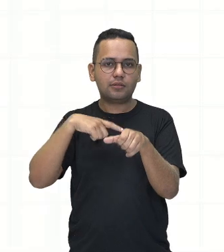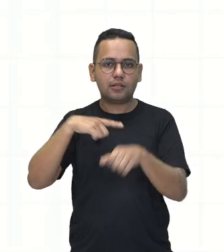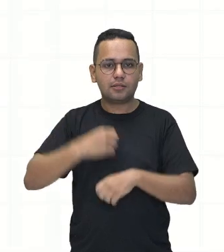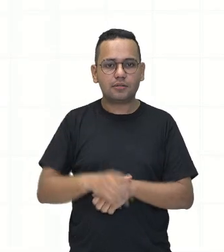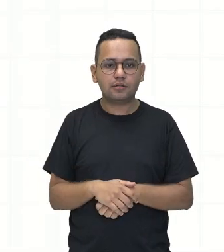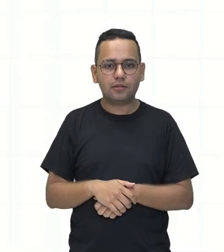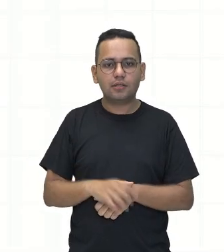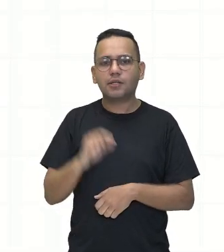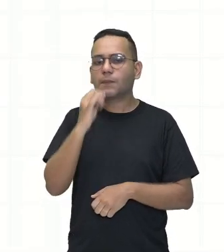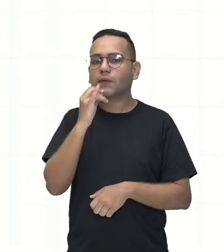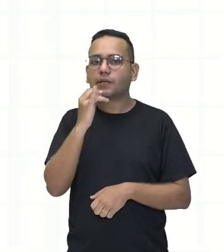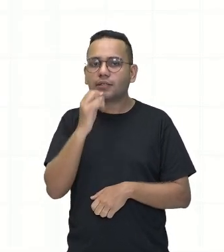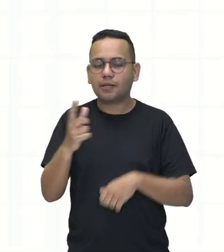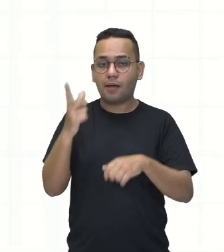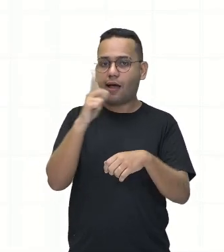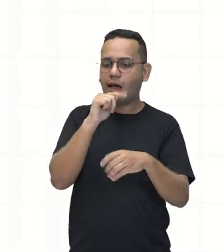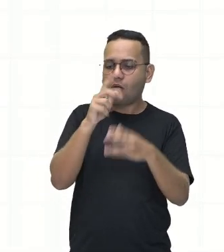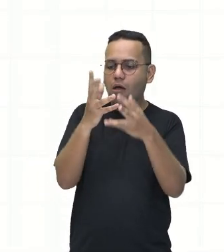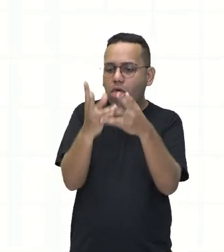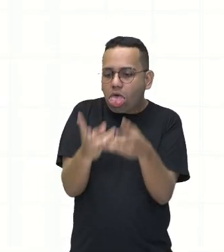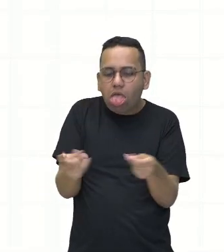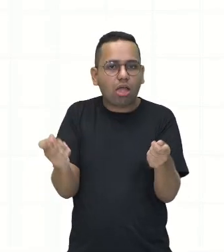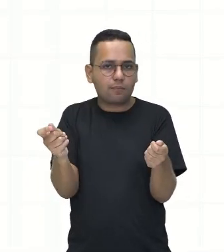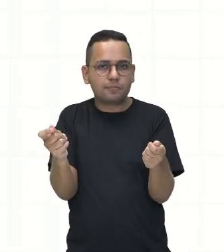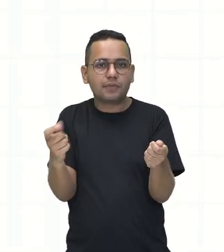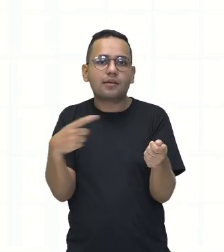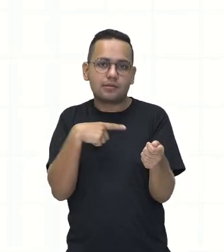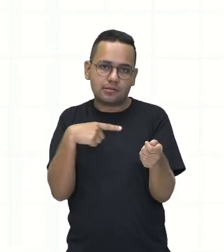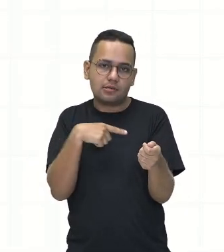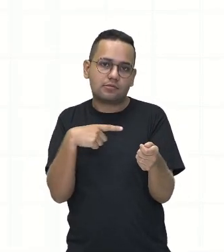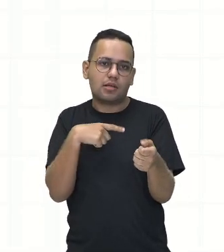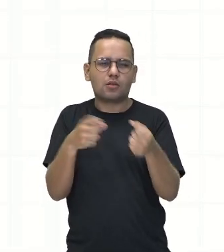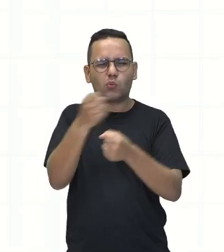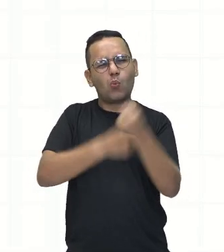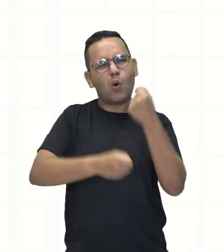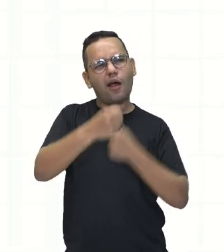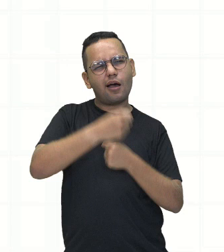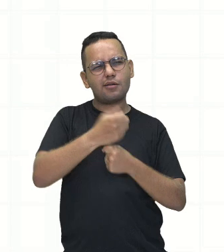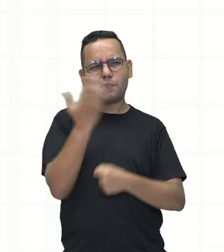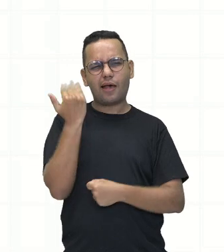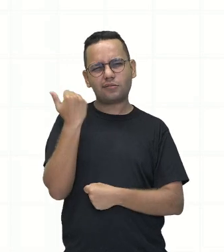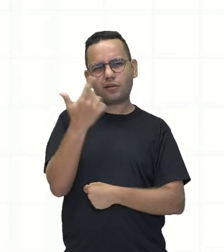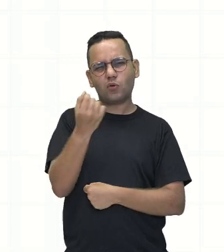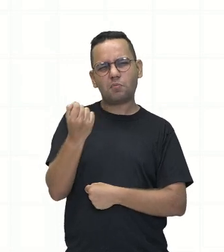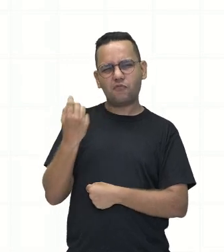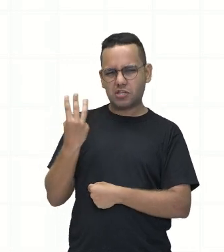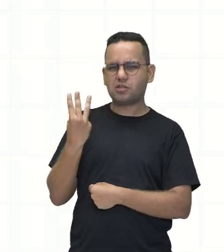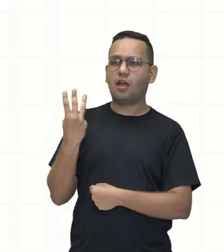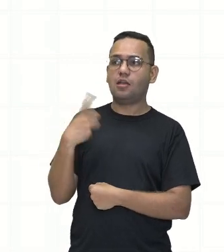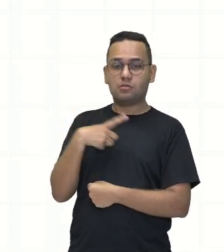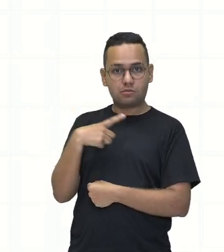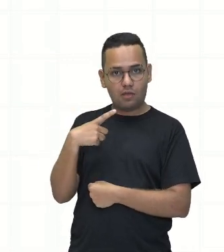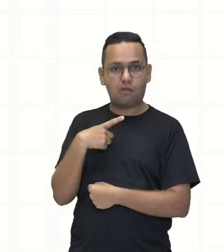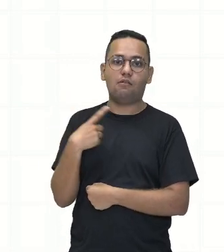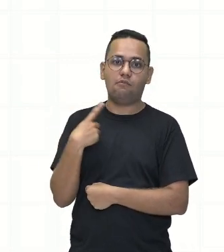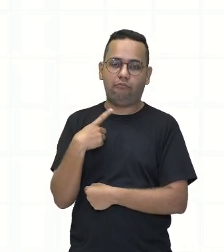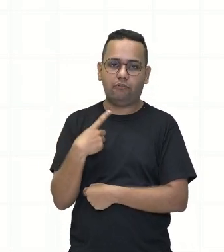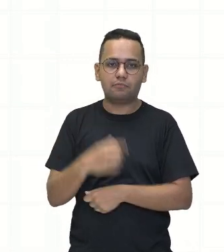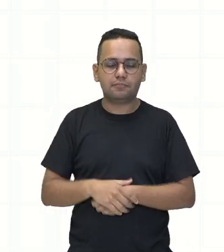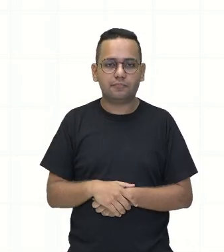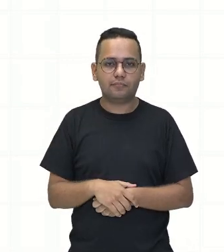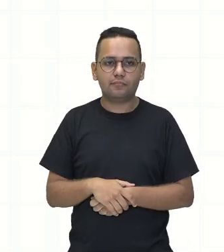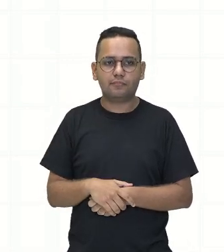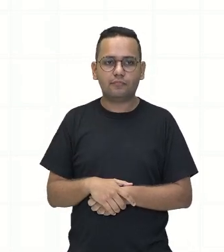a seca extrema que ocorreu em 2023, certo? Então, é um exemplo